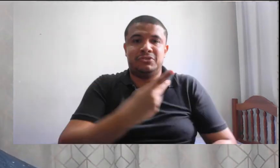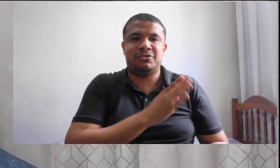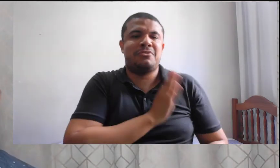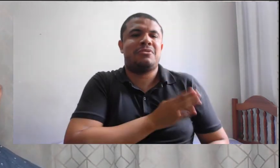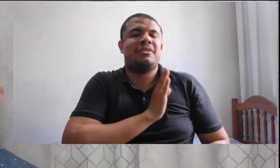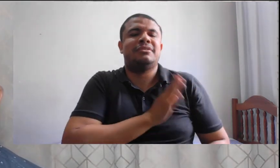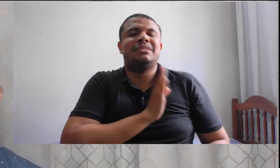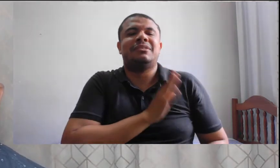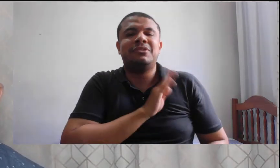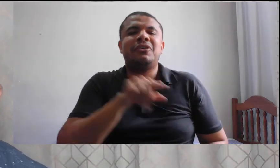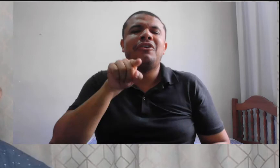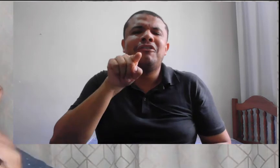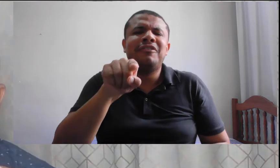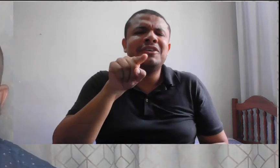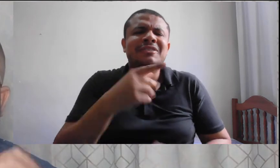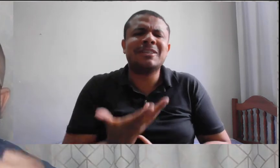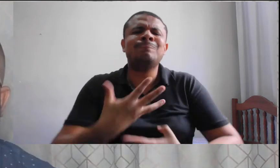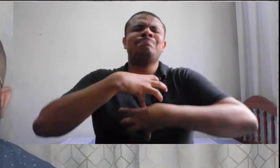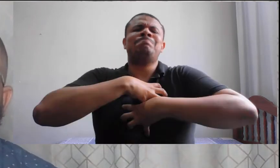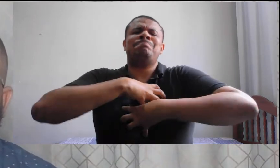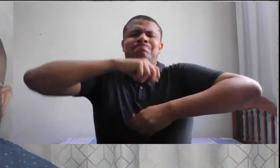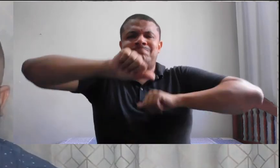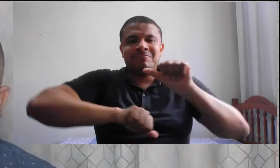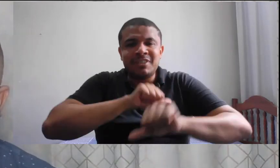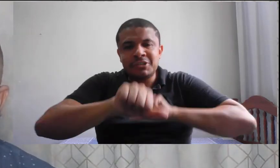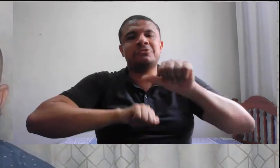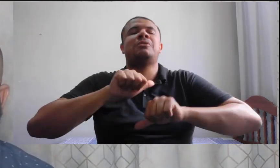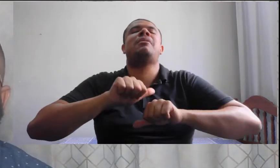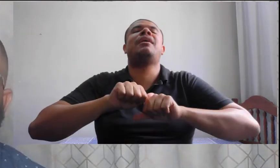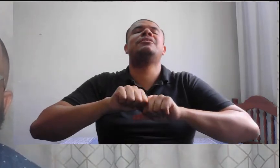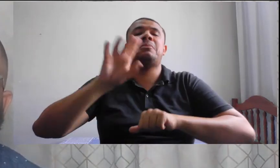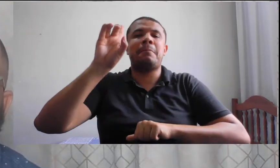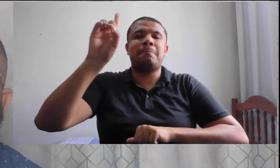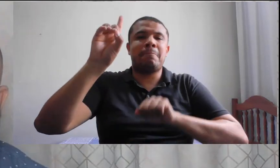seu coração. Que você seja impactado, transformado, sacudido,